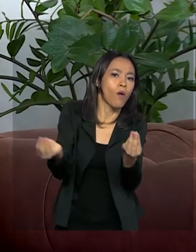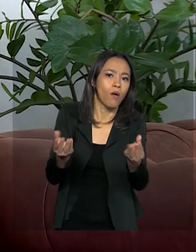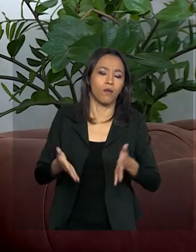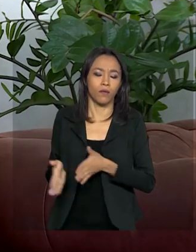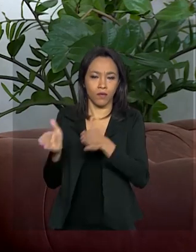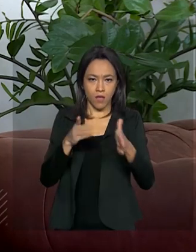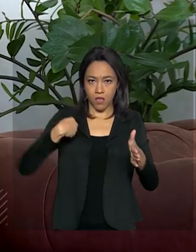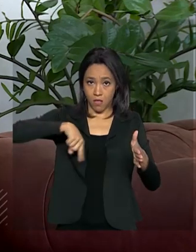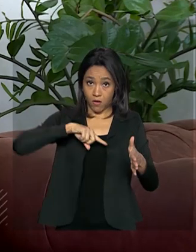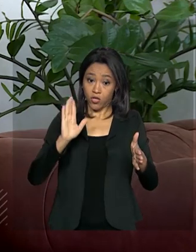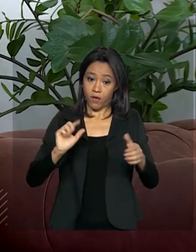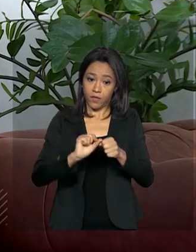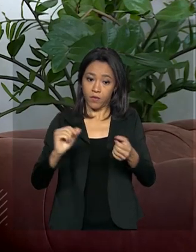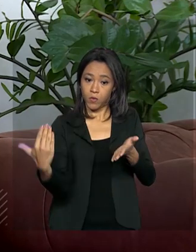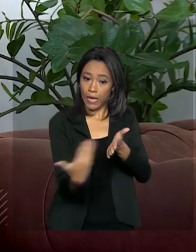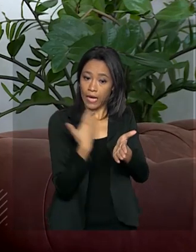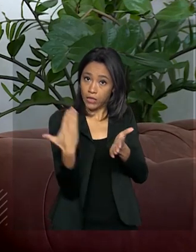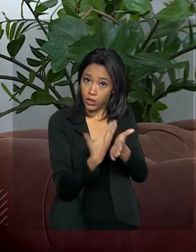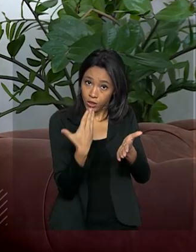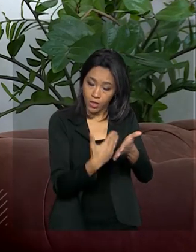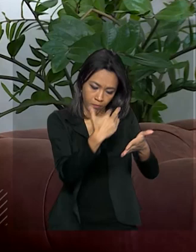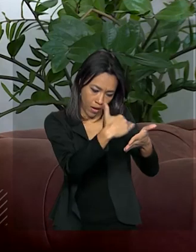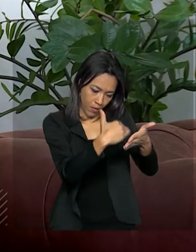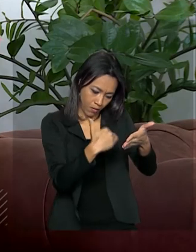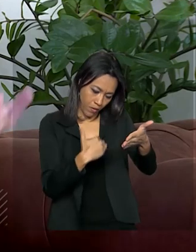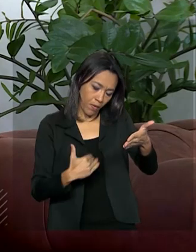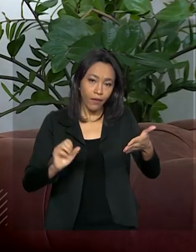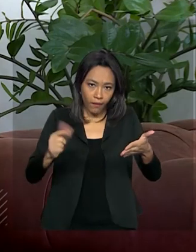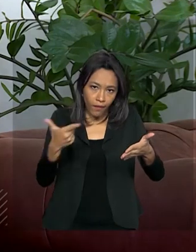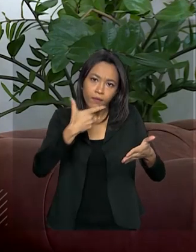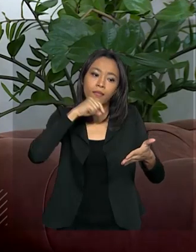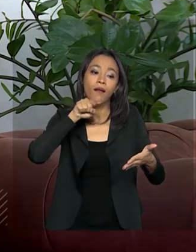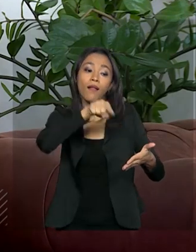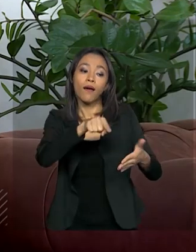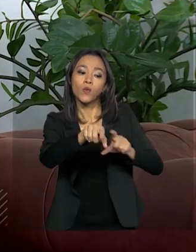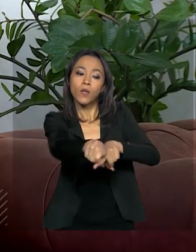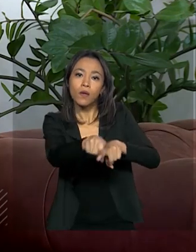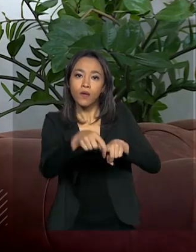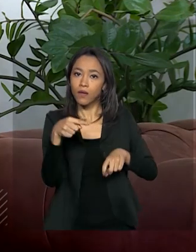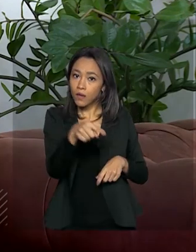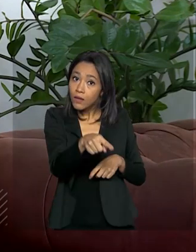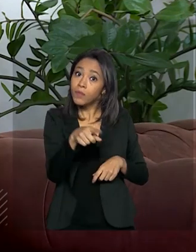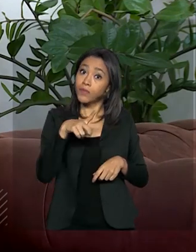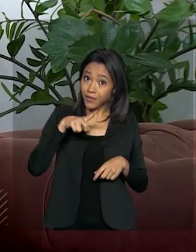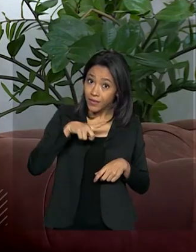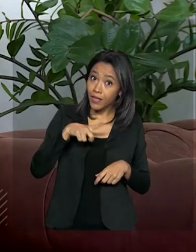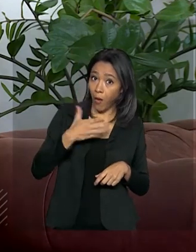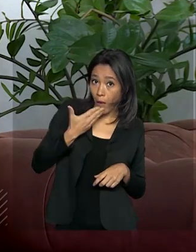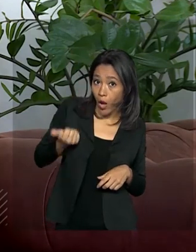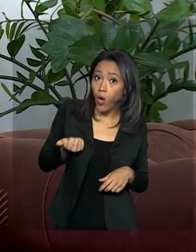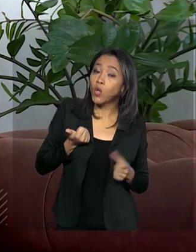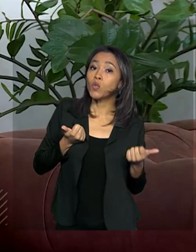com um protocolo para quem está colhendo é claro que quem tá no campo é tem uma vantagem né